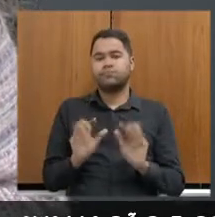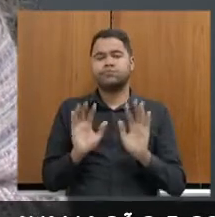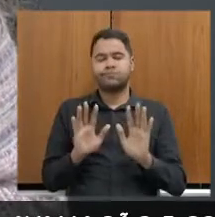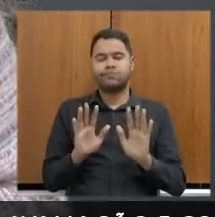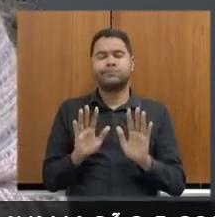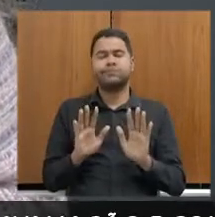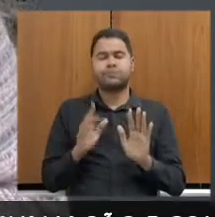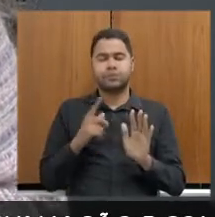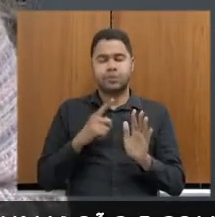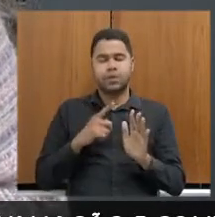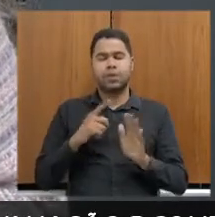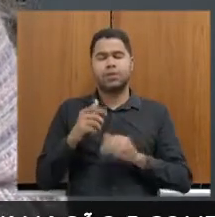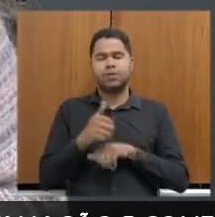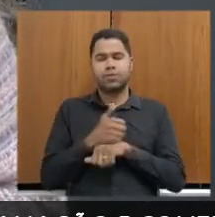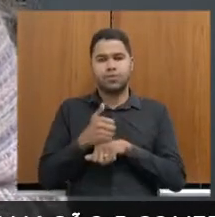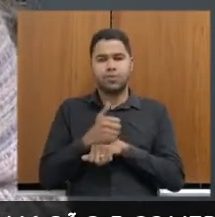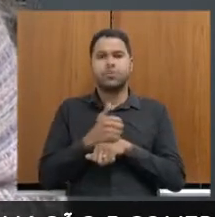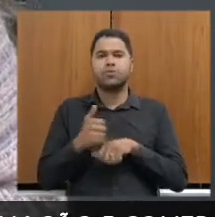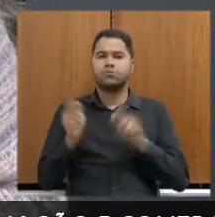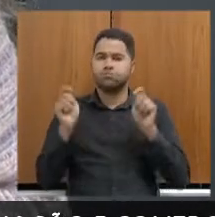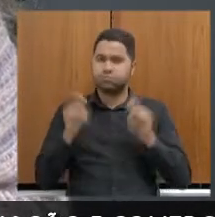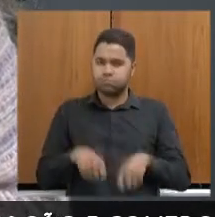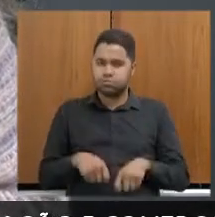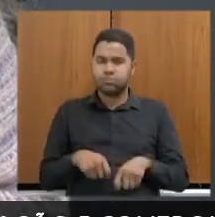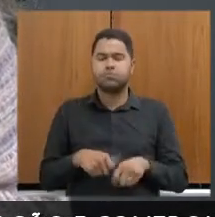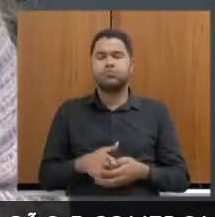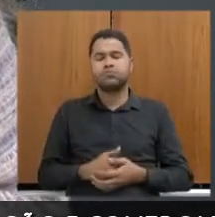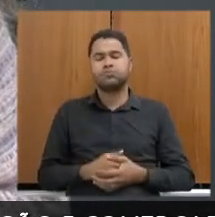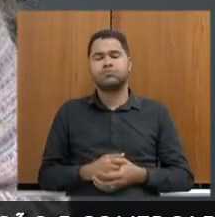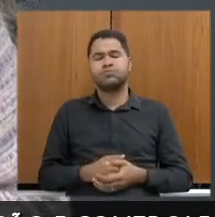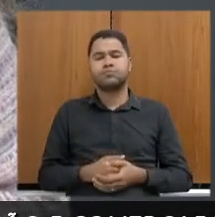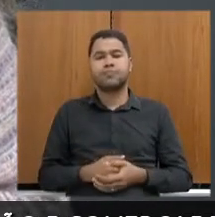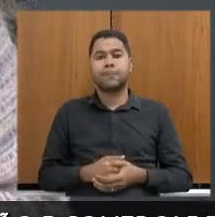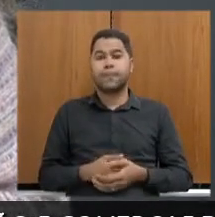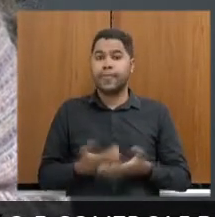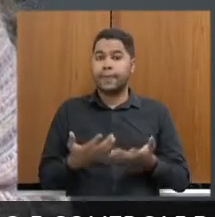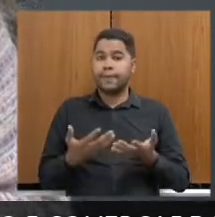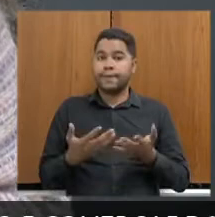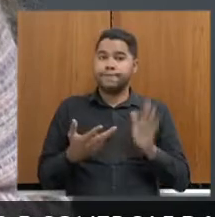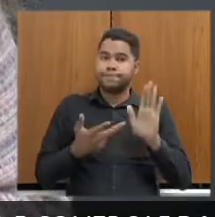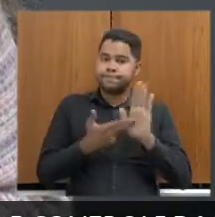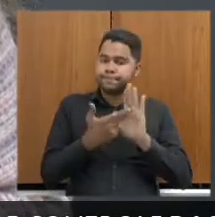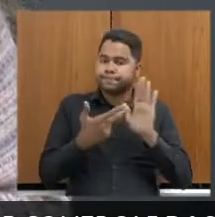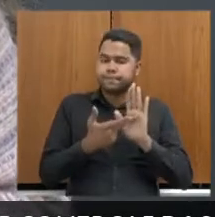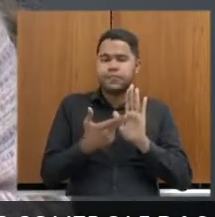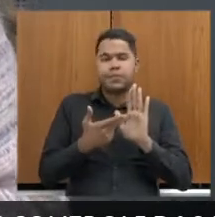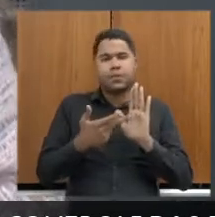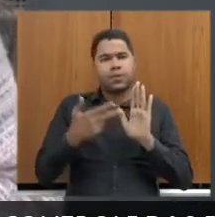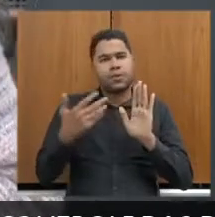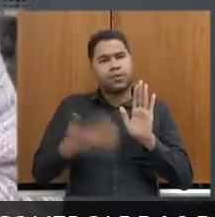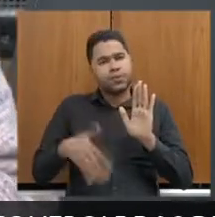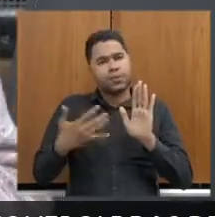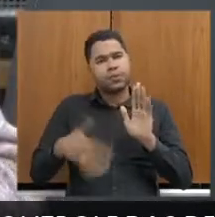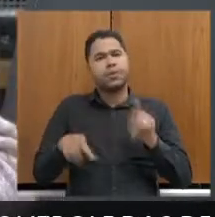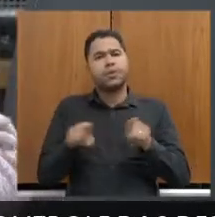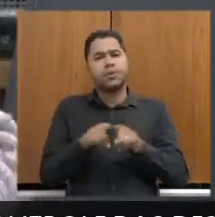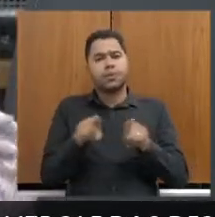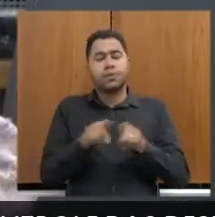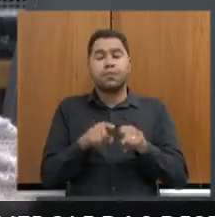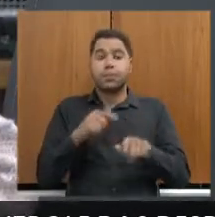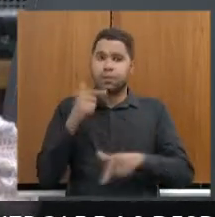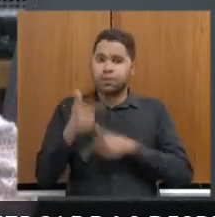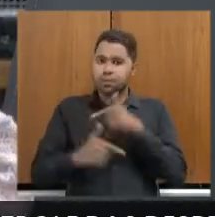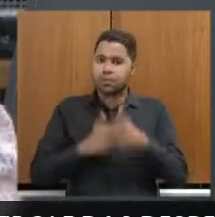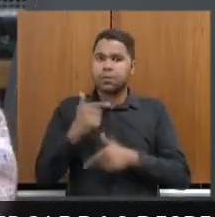Mas ele tem muito profissional capacitado o corpo é Clínico cirúrgico dele é muito grande e inclusive que